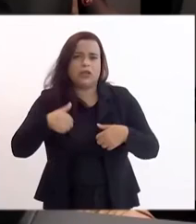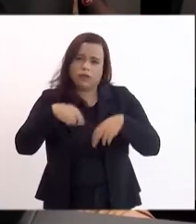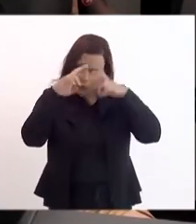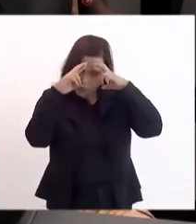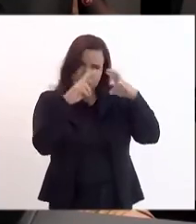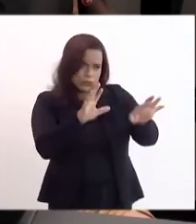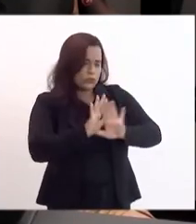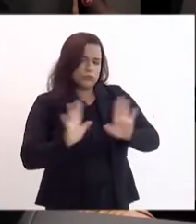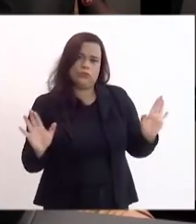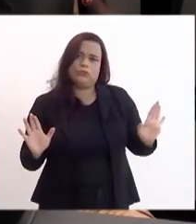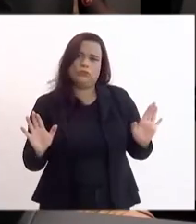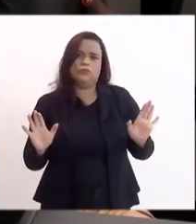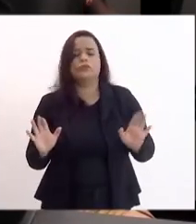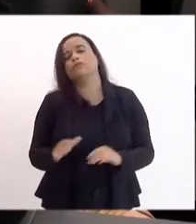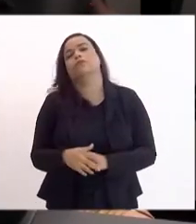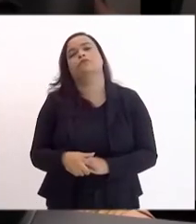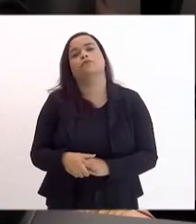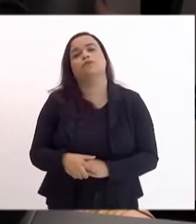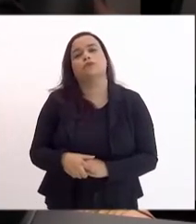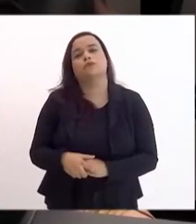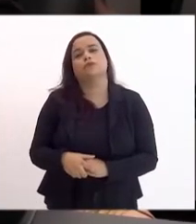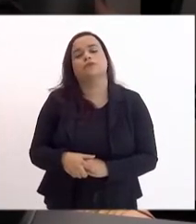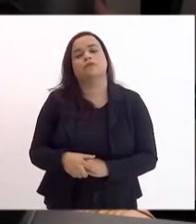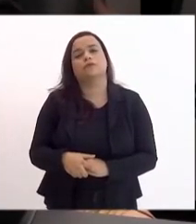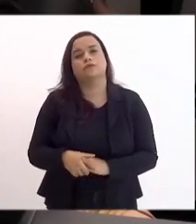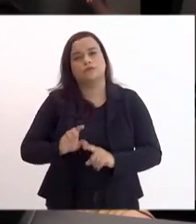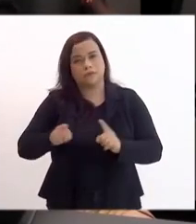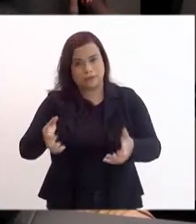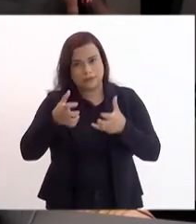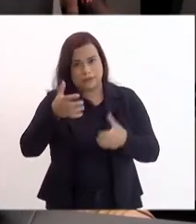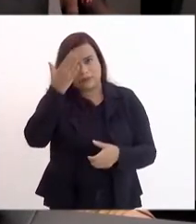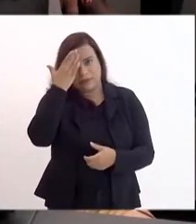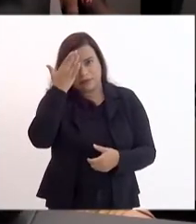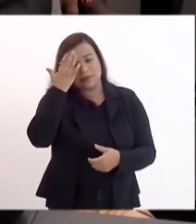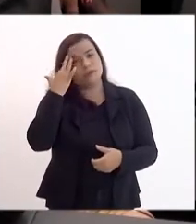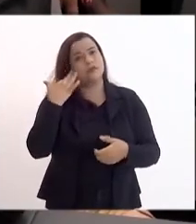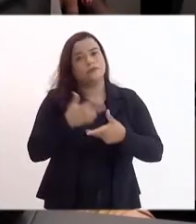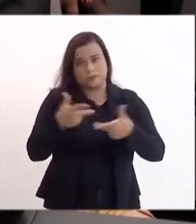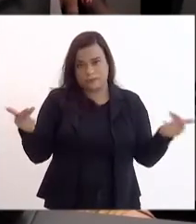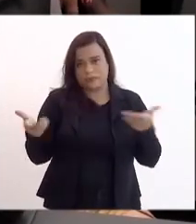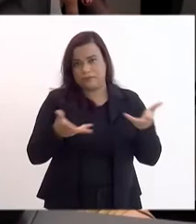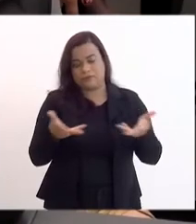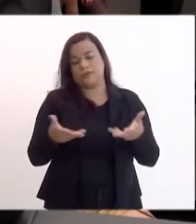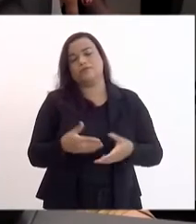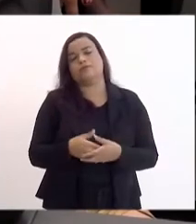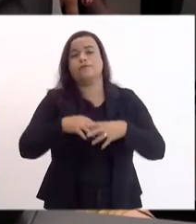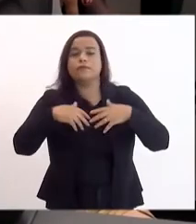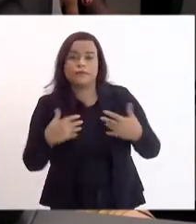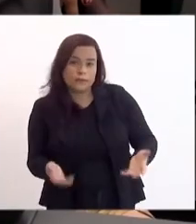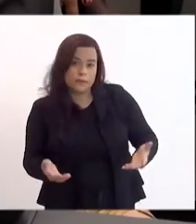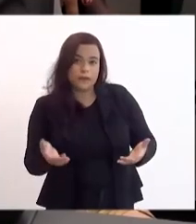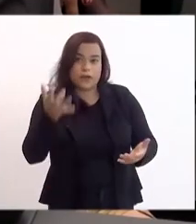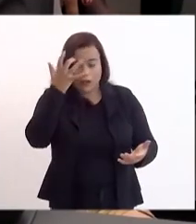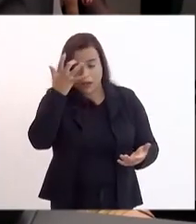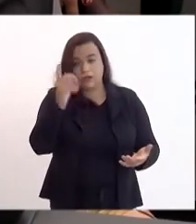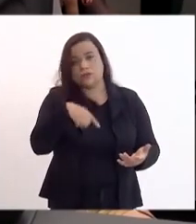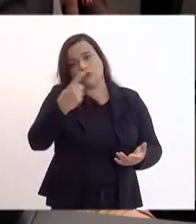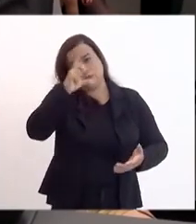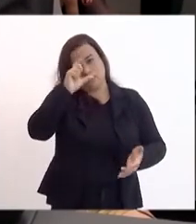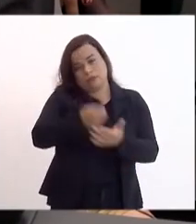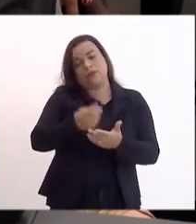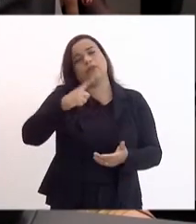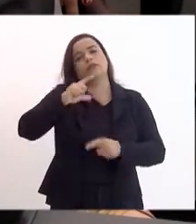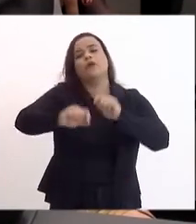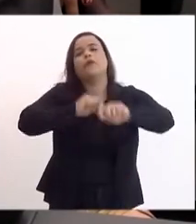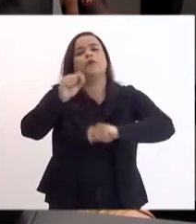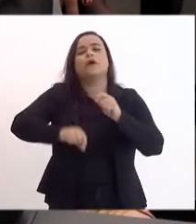estou falando do seu caso, falando de modo, em tese, falando em tese, falando em tese. E aí eu acho que a decisão que a gente tem que tomar aqui